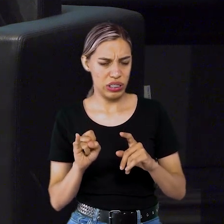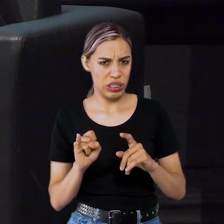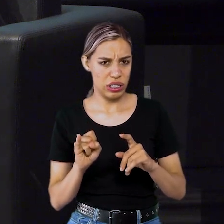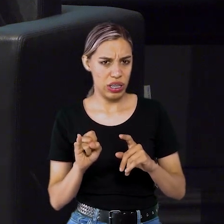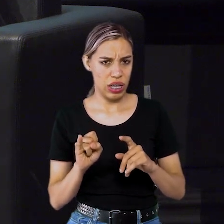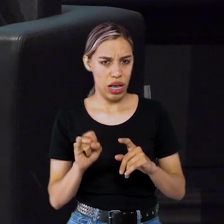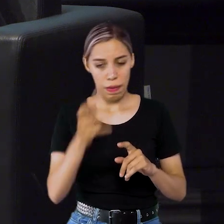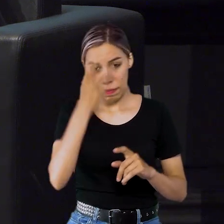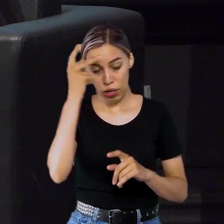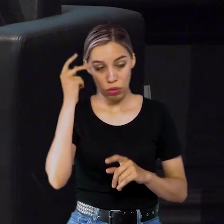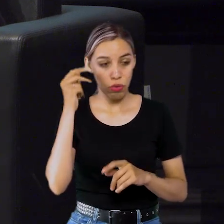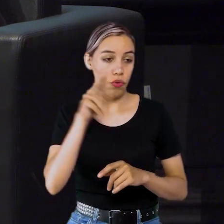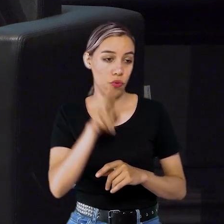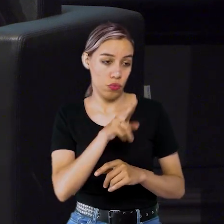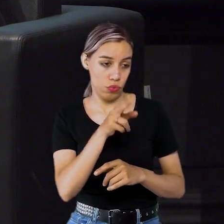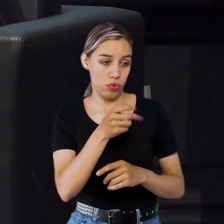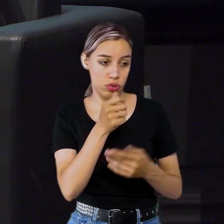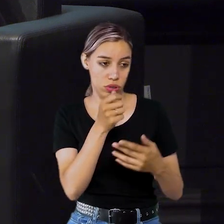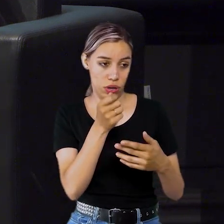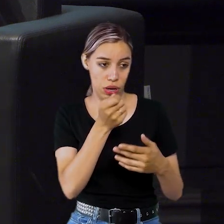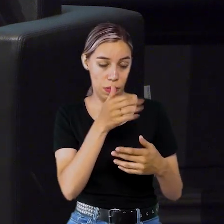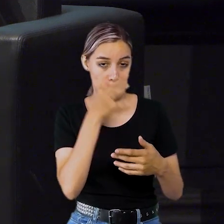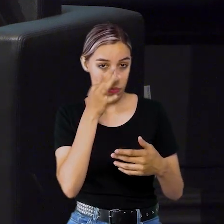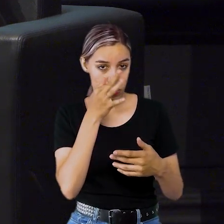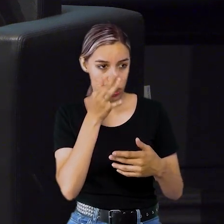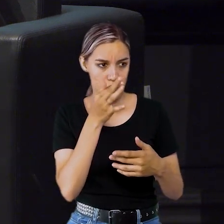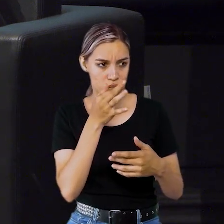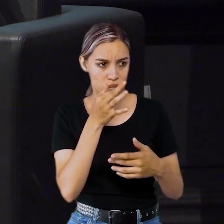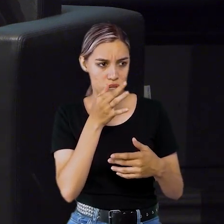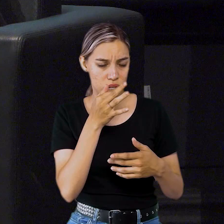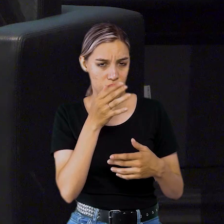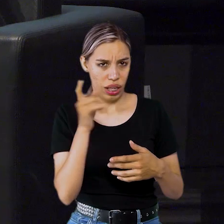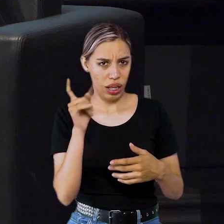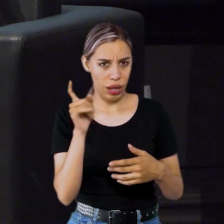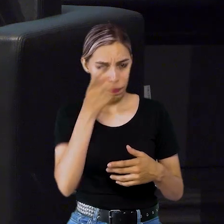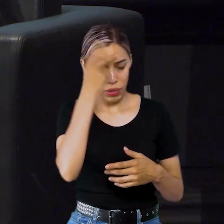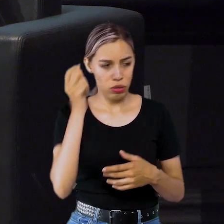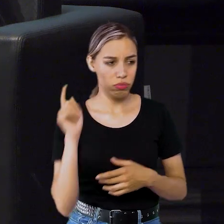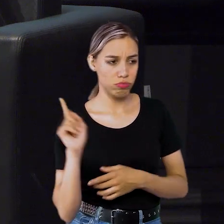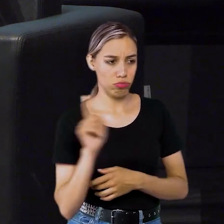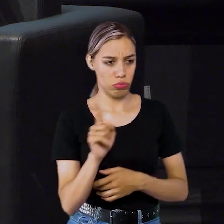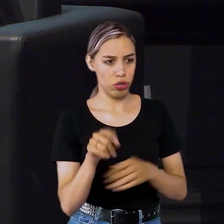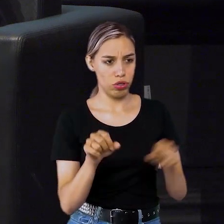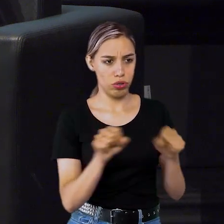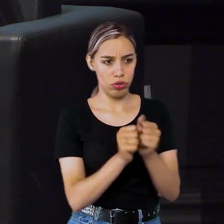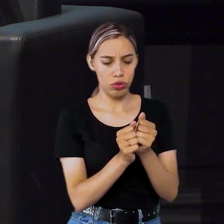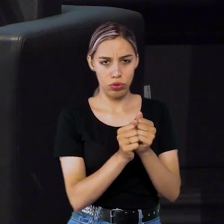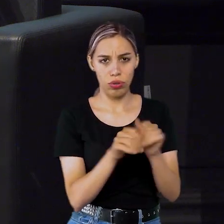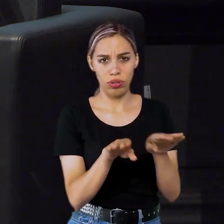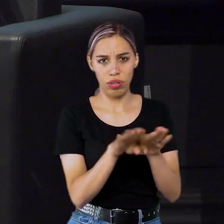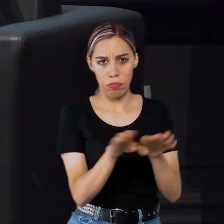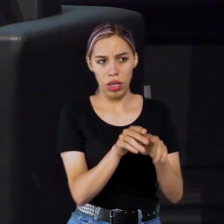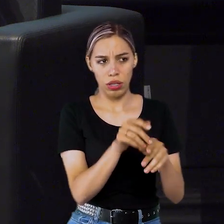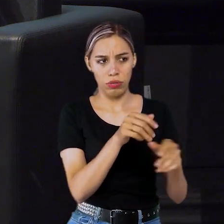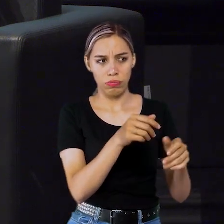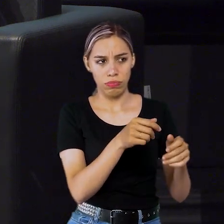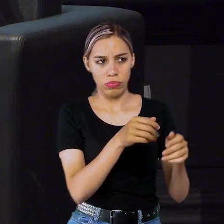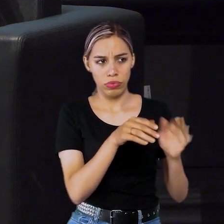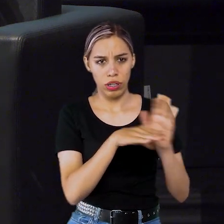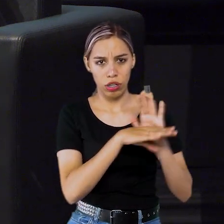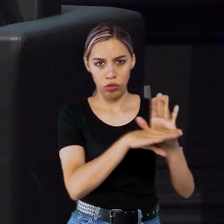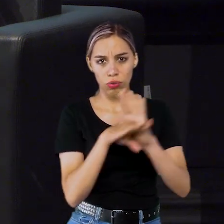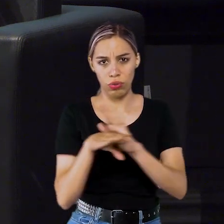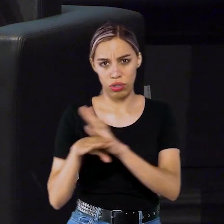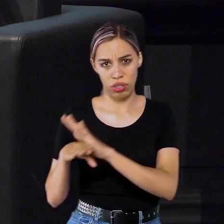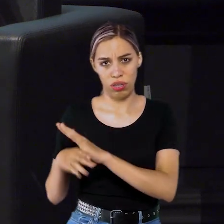nossos direitos, né? Então, acho que isso é uma reflexão. Eu acho que, e aí, como eu falei, meu povo não trabalha